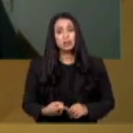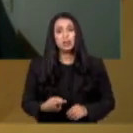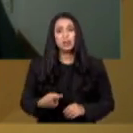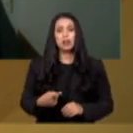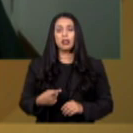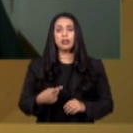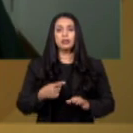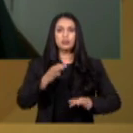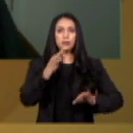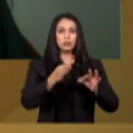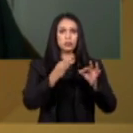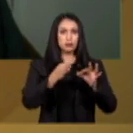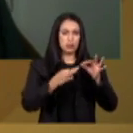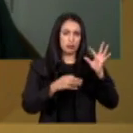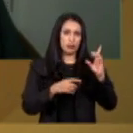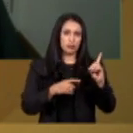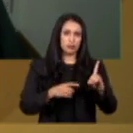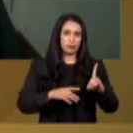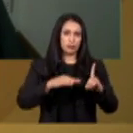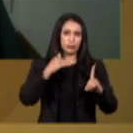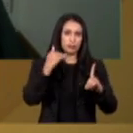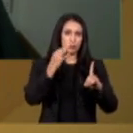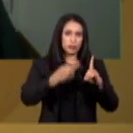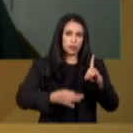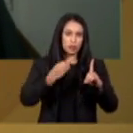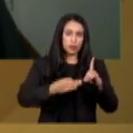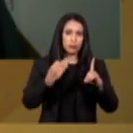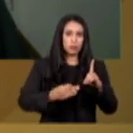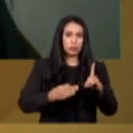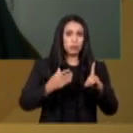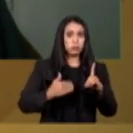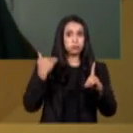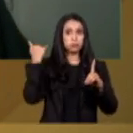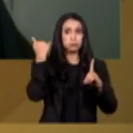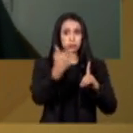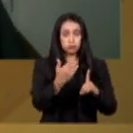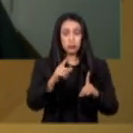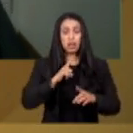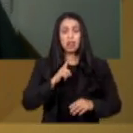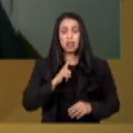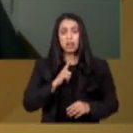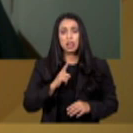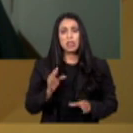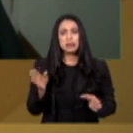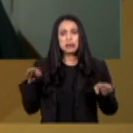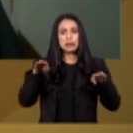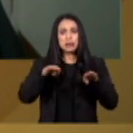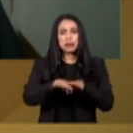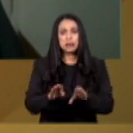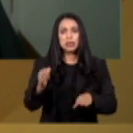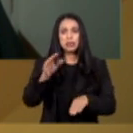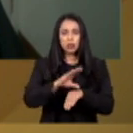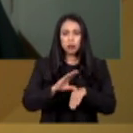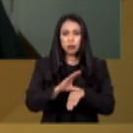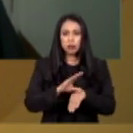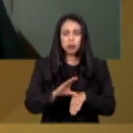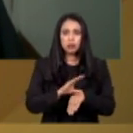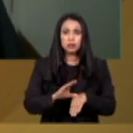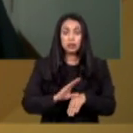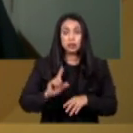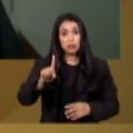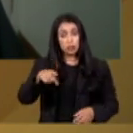nos quais a seu turno cumpre o órgão especial a disciplina inserida na constituição da república